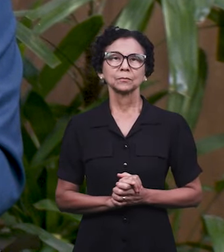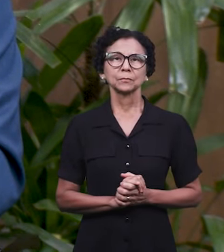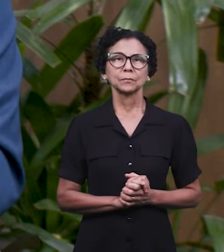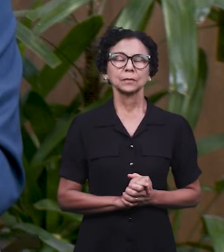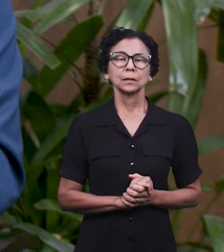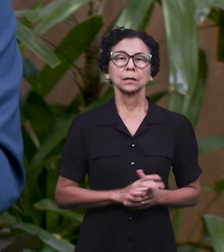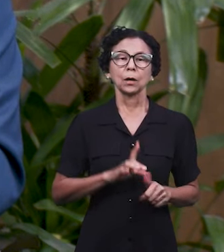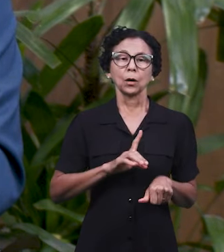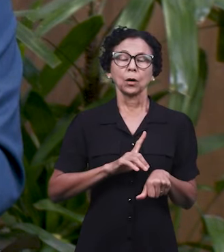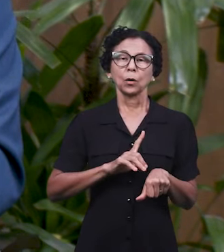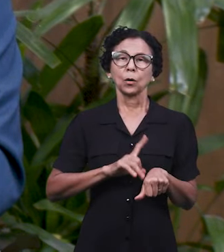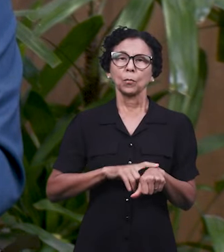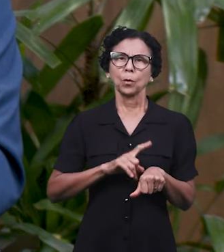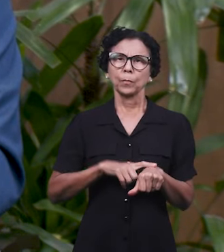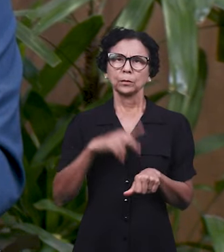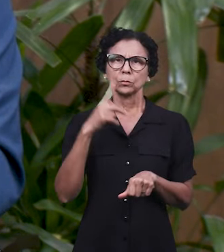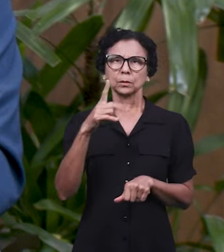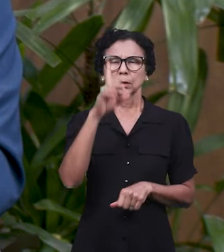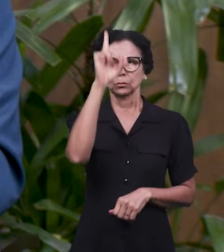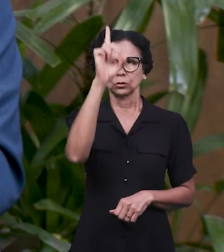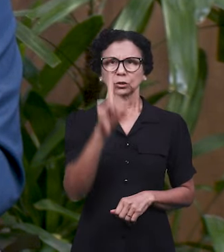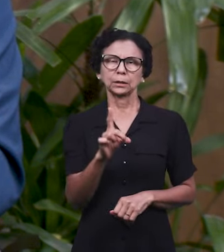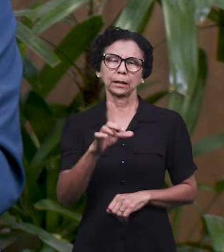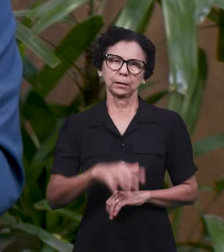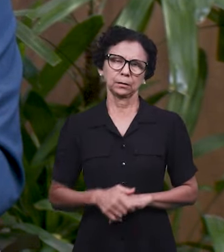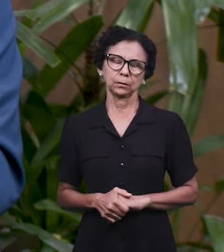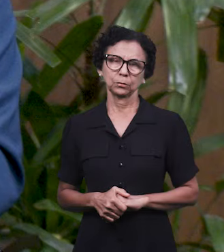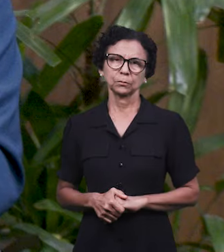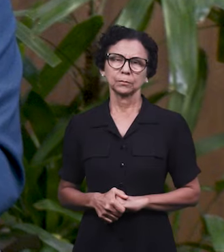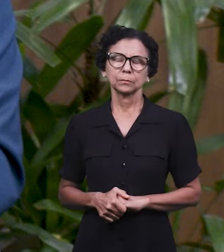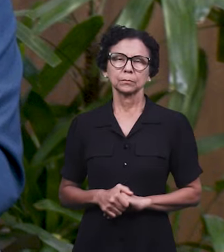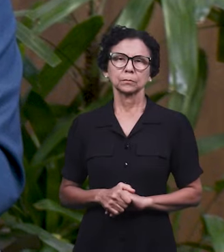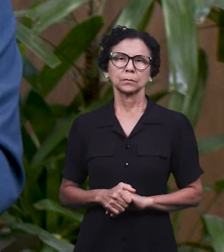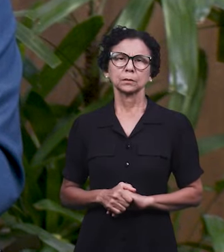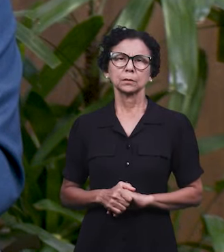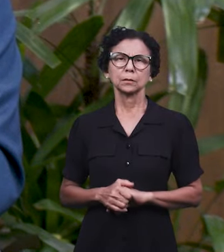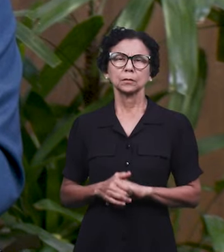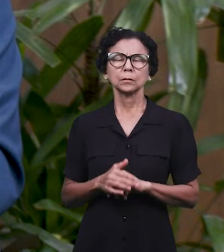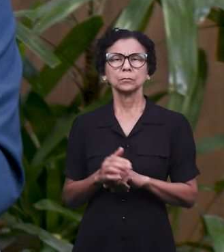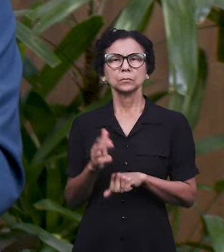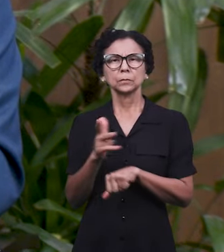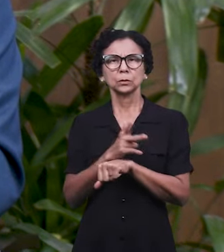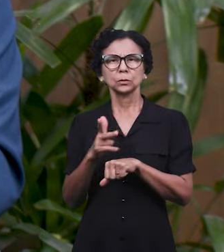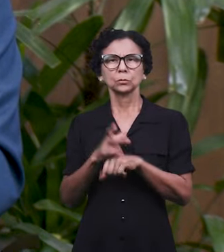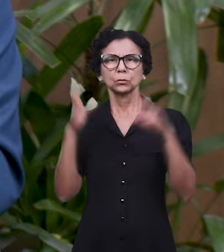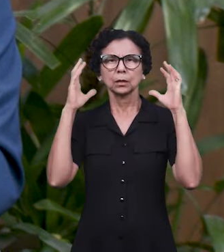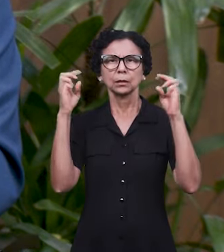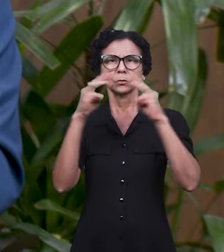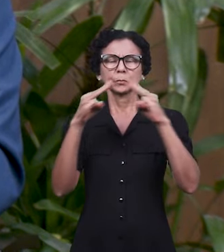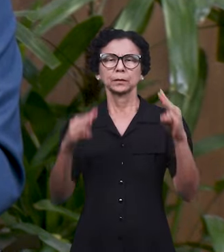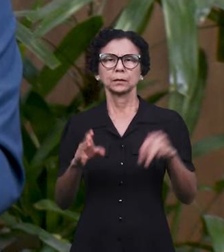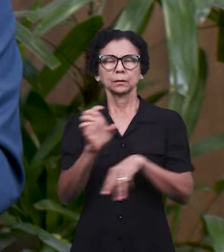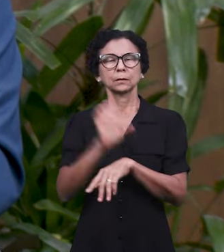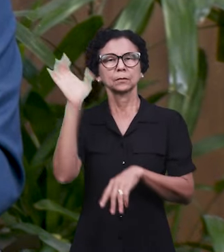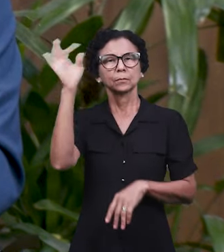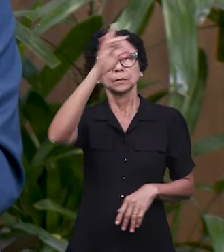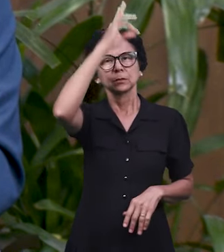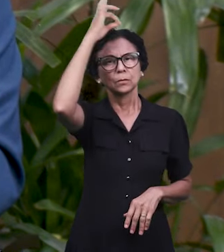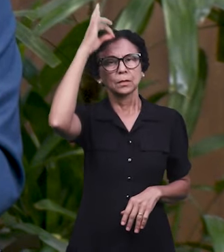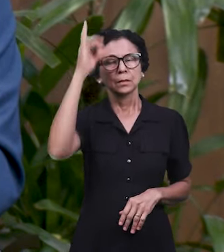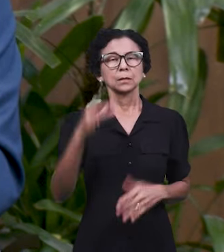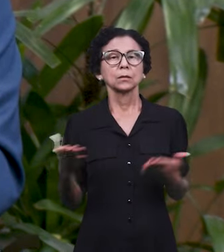direito em que fazemos aqui no estúdio da rádio manaim na cidade de Vila Velha no estádio Espírito Santo e Hoje vamos